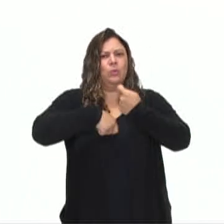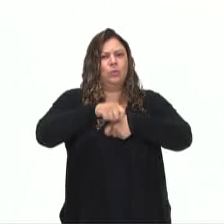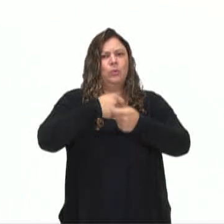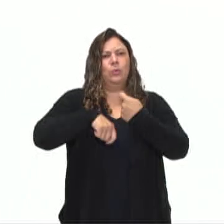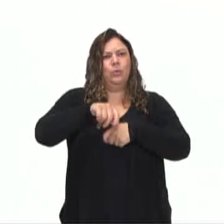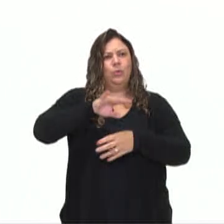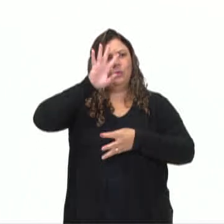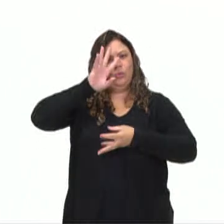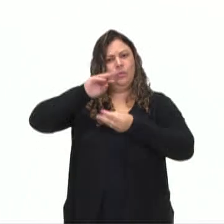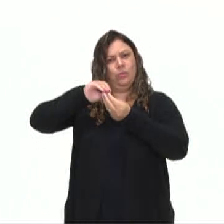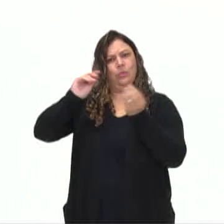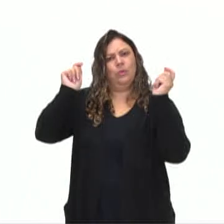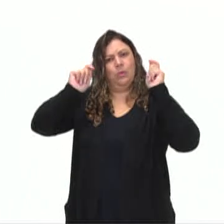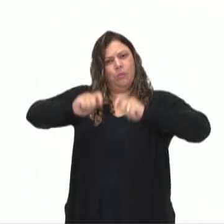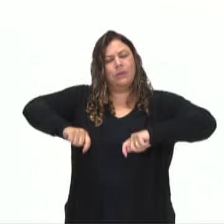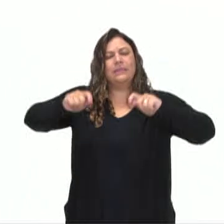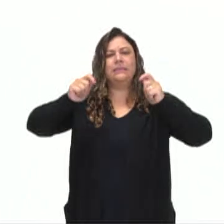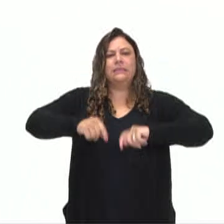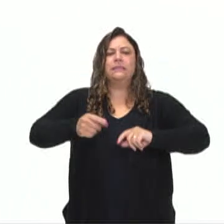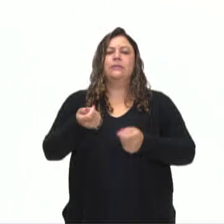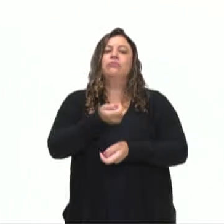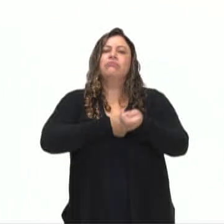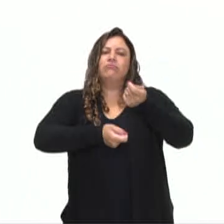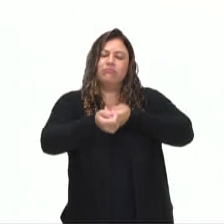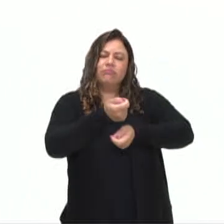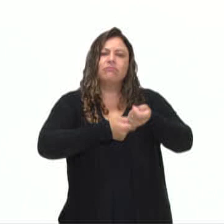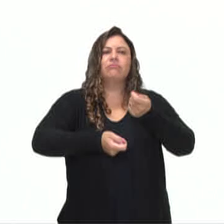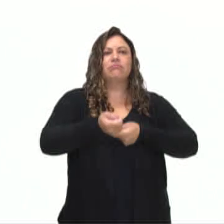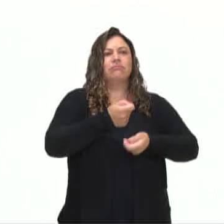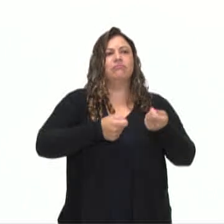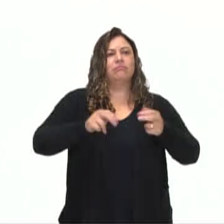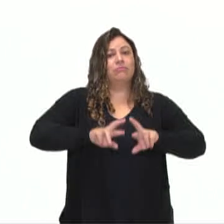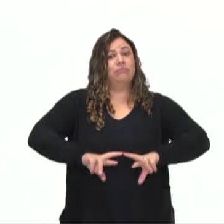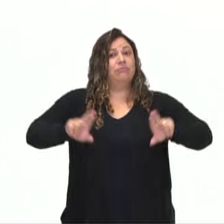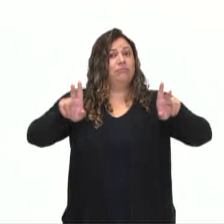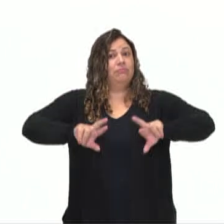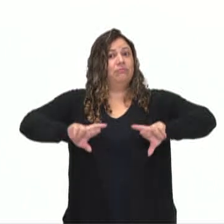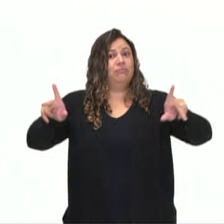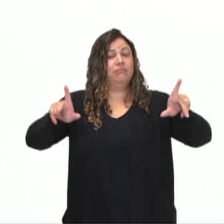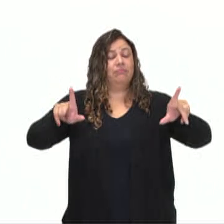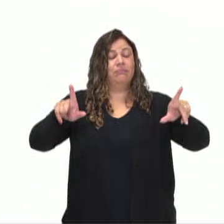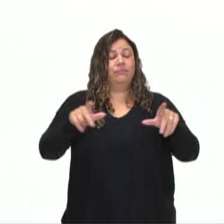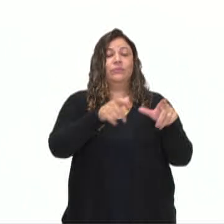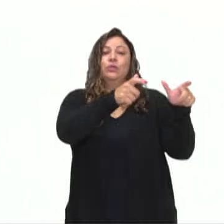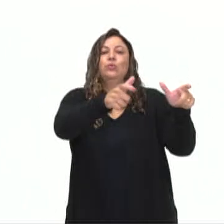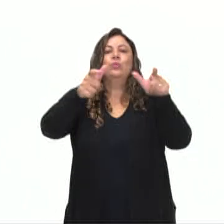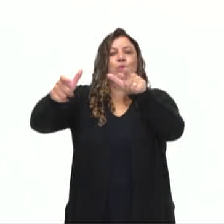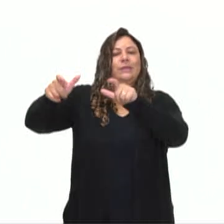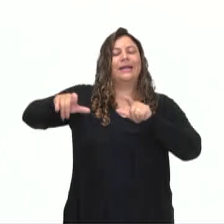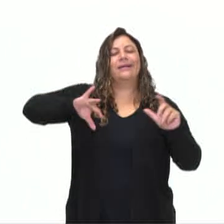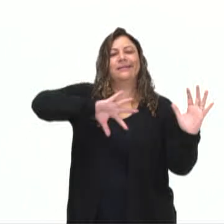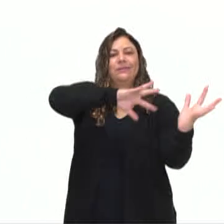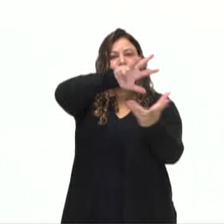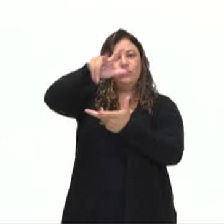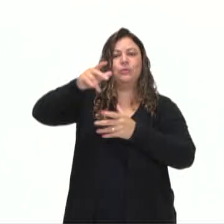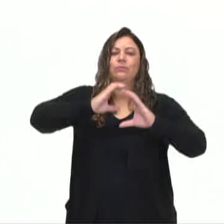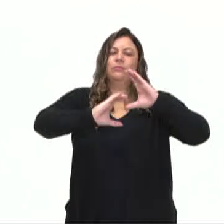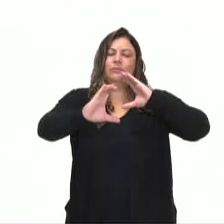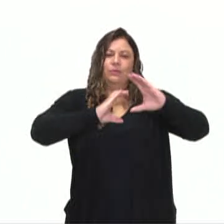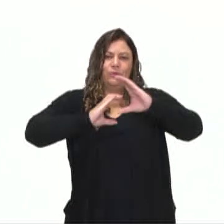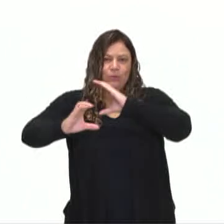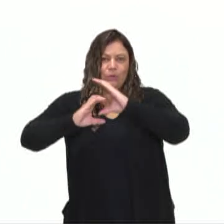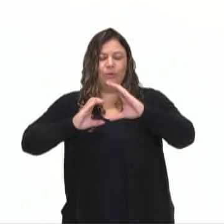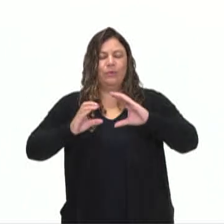resultantes da possibilidade de uma negociação rápida com diferentes lugares do mundo, por meio da comunicação com os